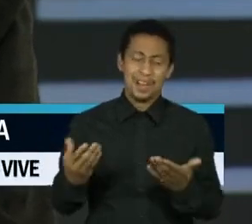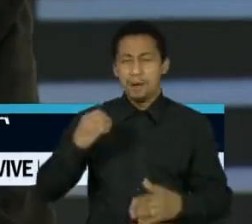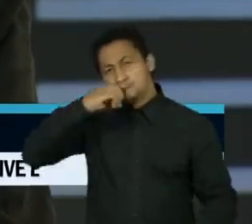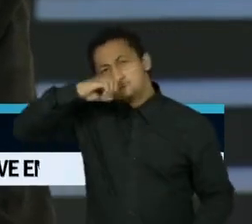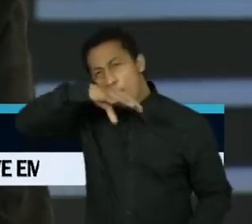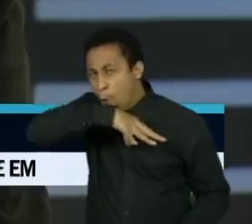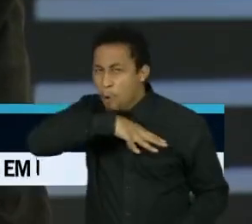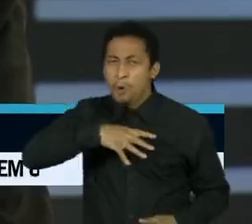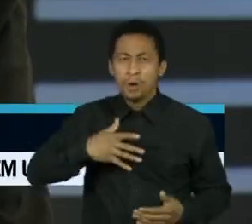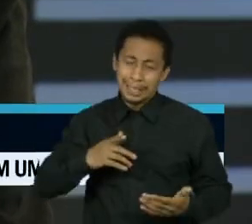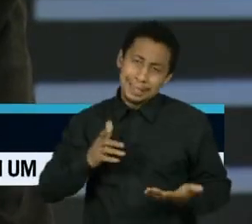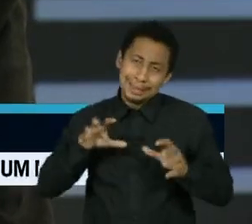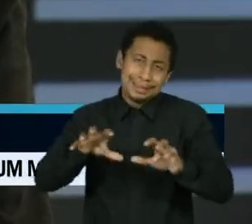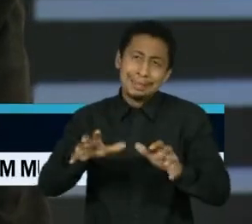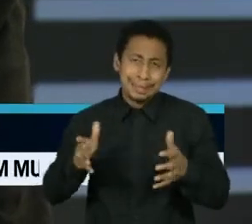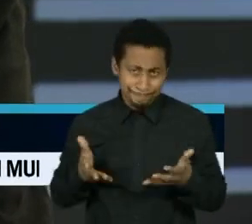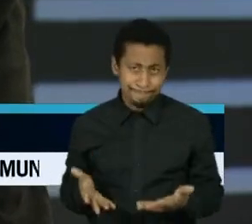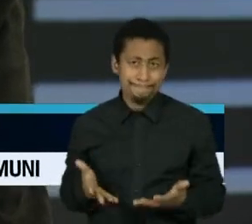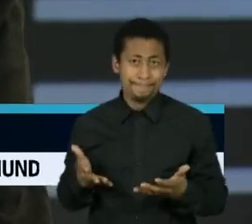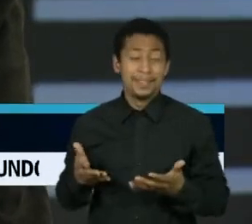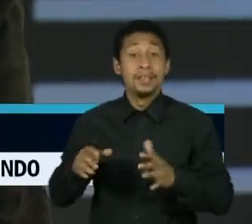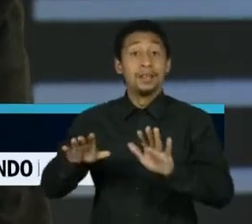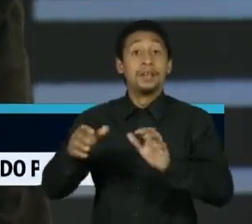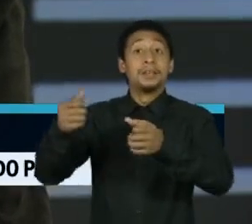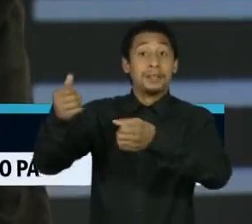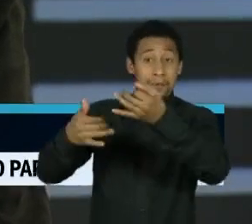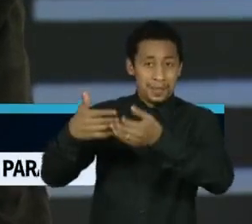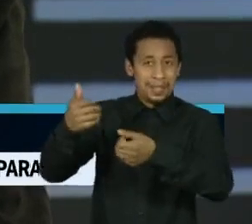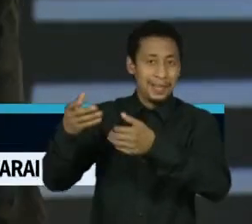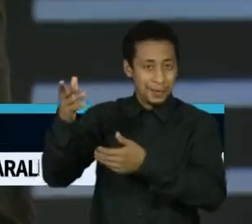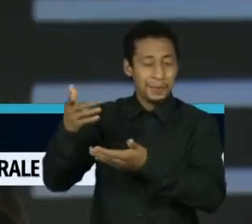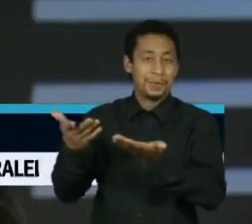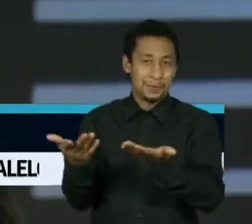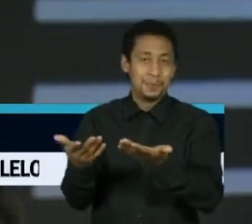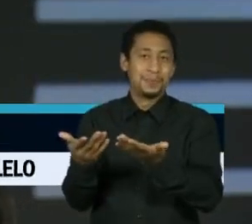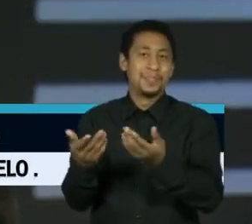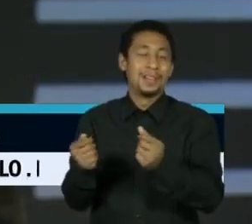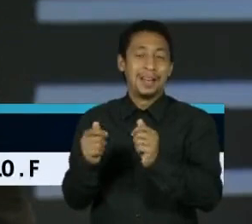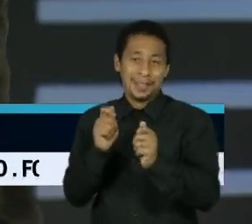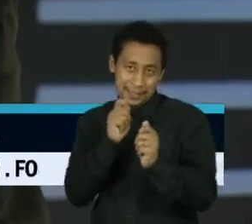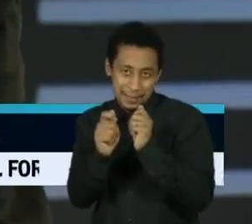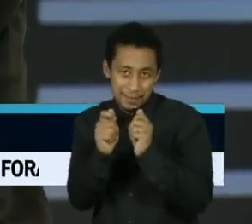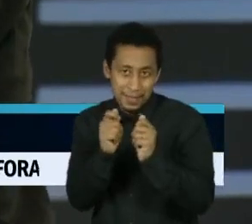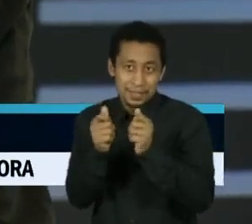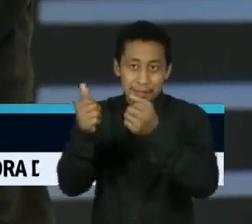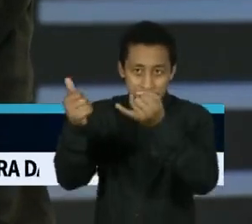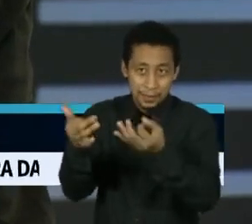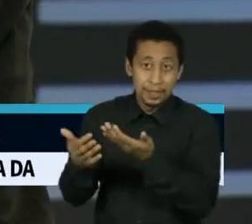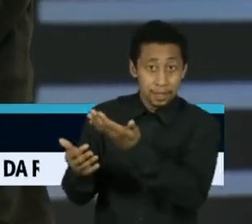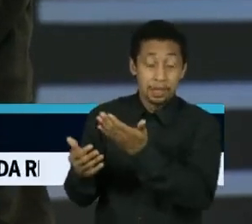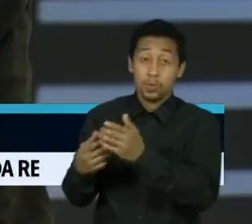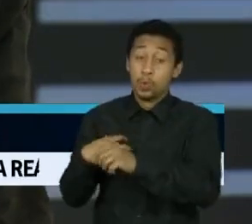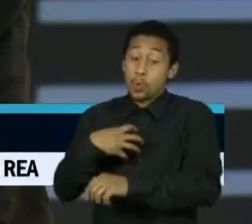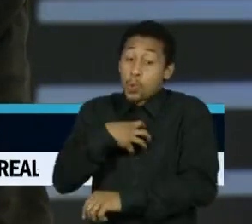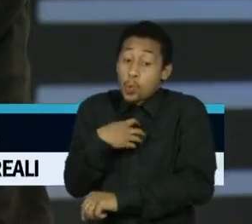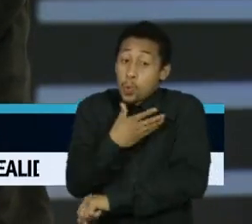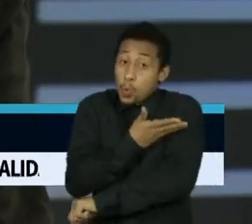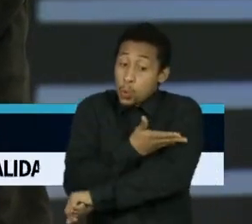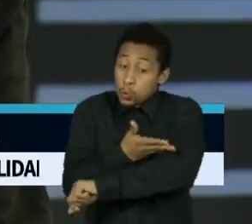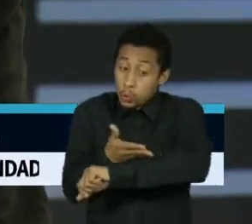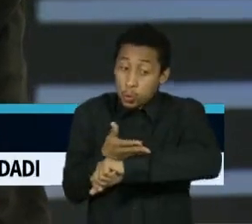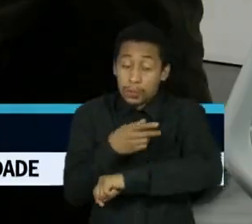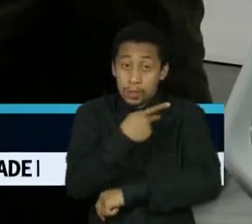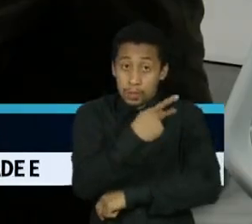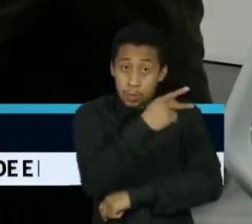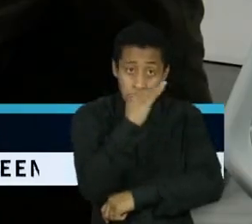pragmática. Há, sem dúvida nenhuma, como foi apontada na matéria, digamos, uma convergência em termos de costumes,